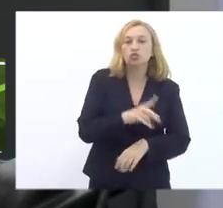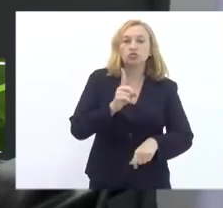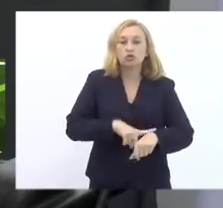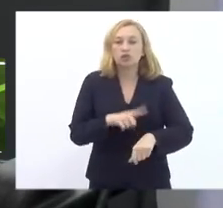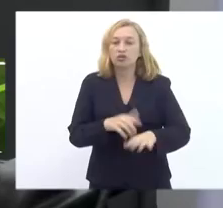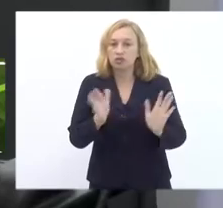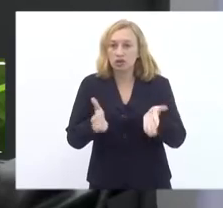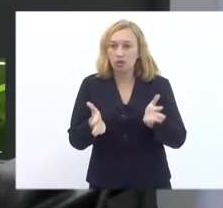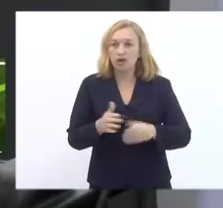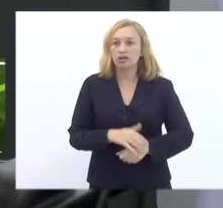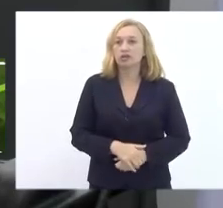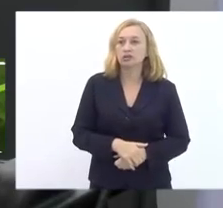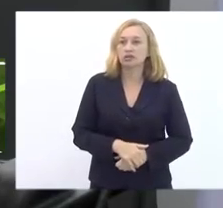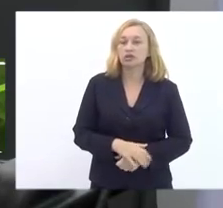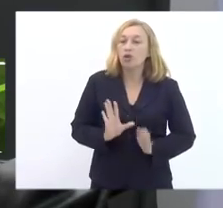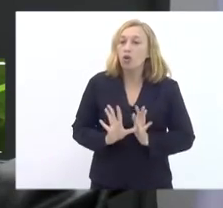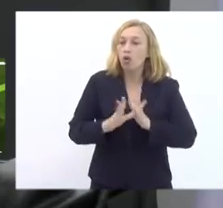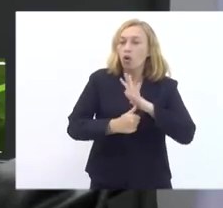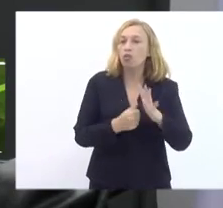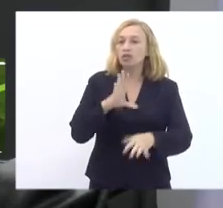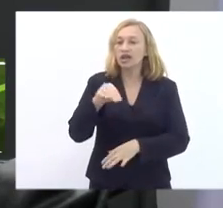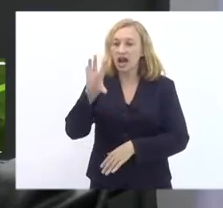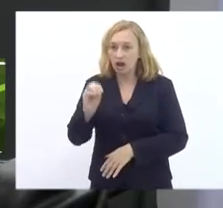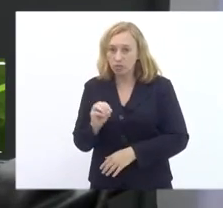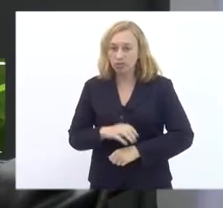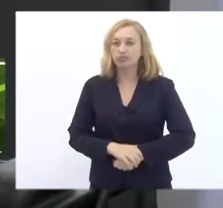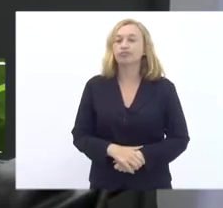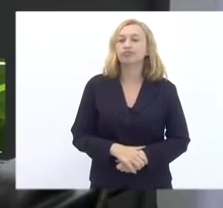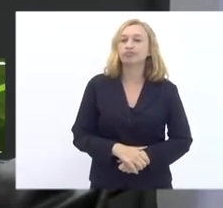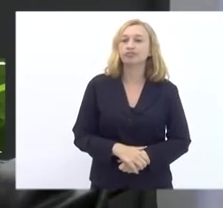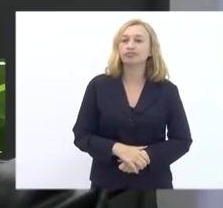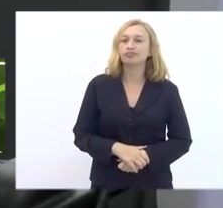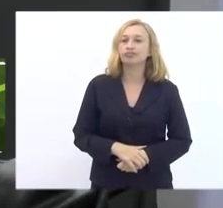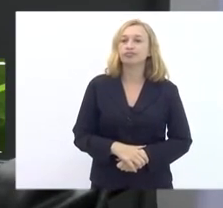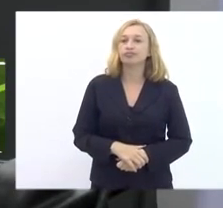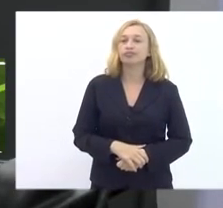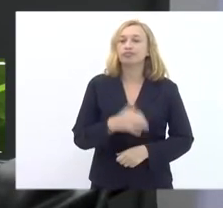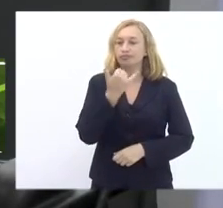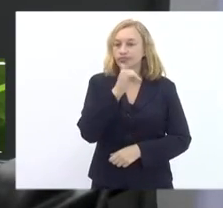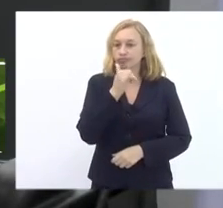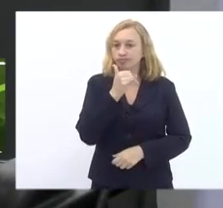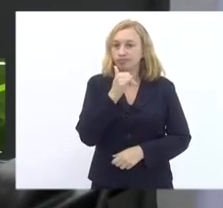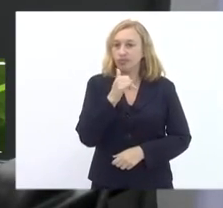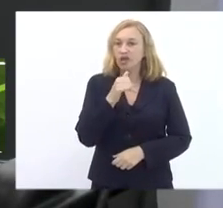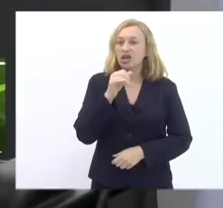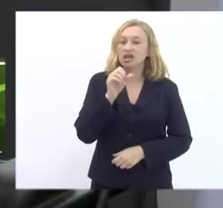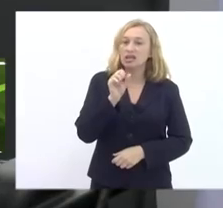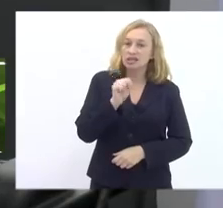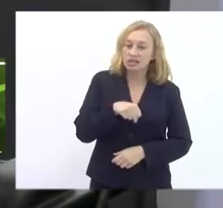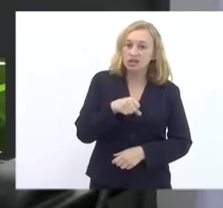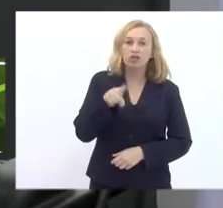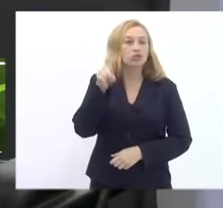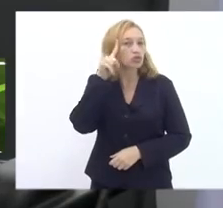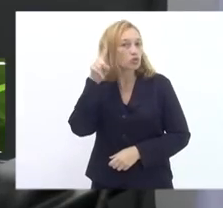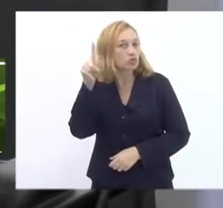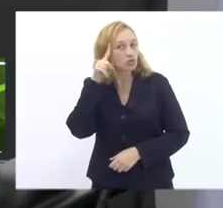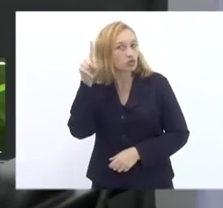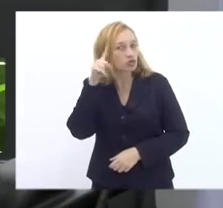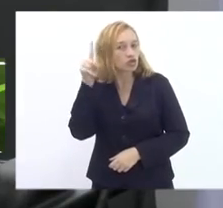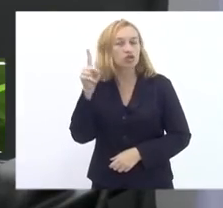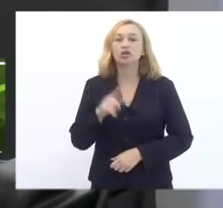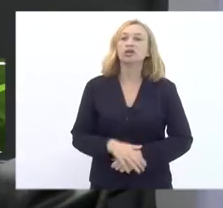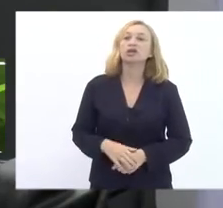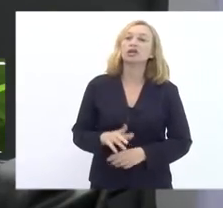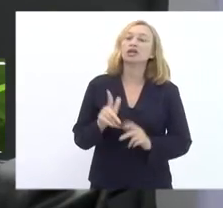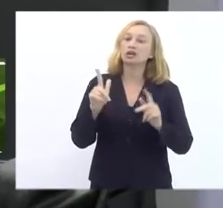agora. Furto de cabo na rede da Supervia, parece que é dia sim, dia não, todo dia. Agora, da